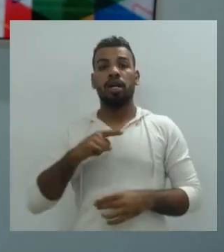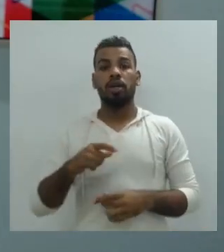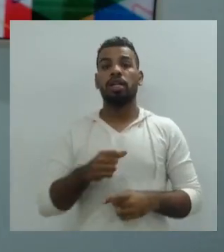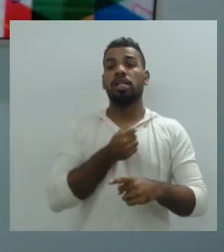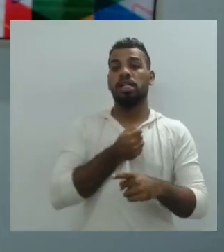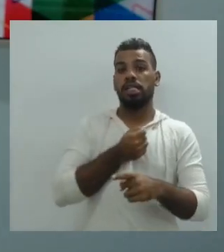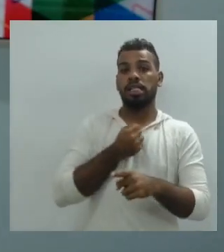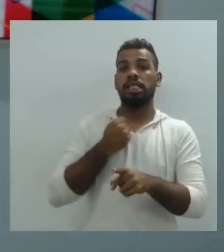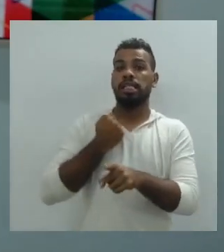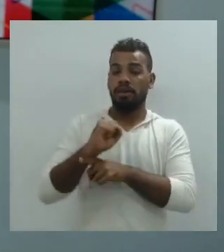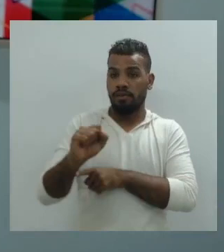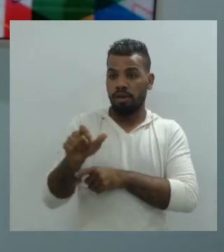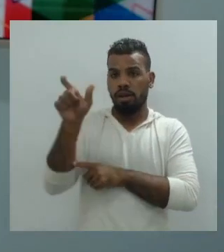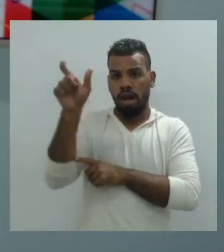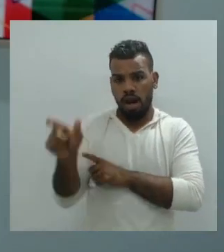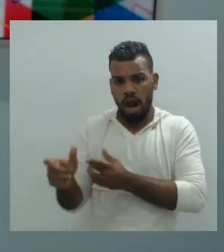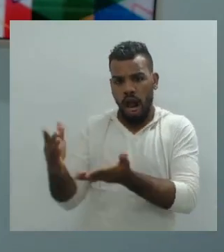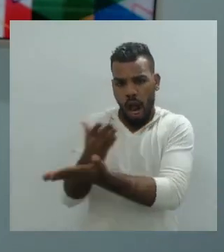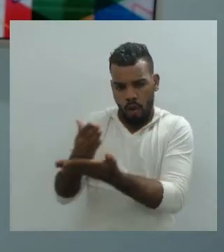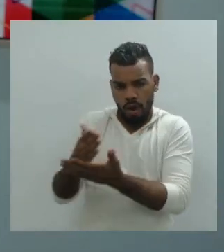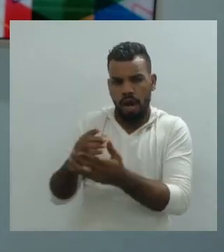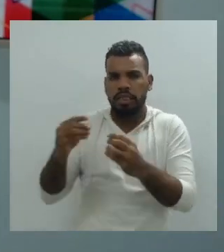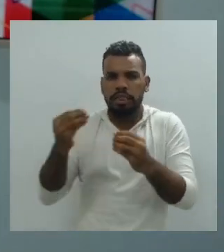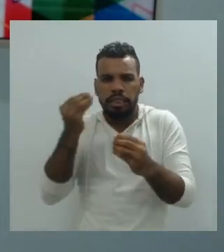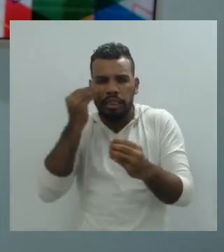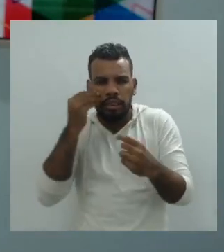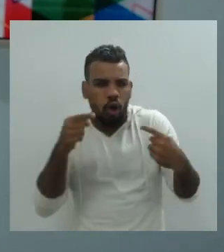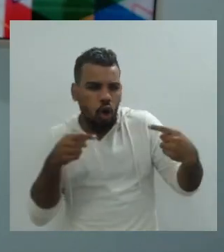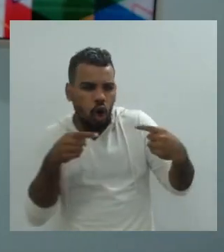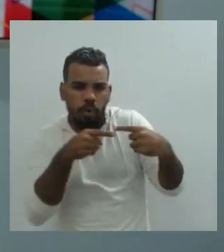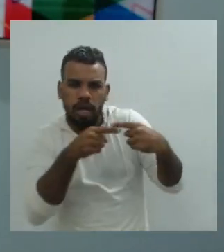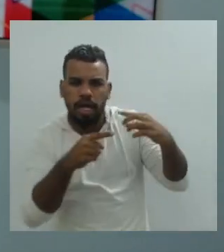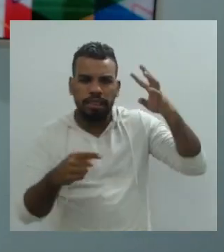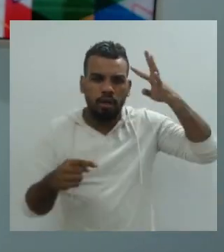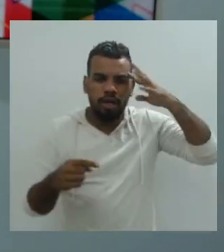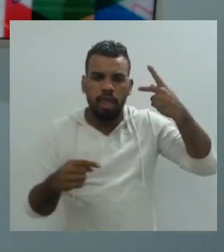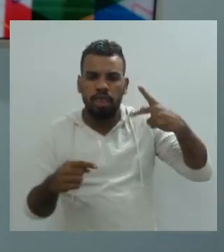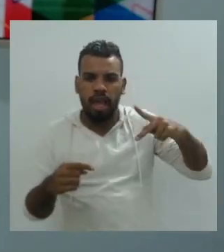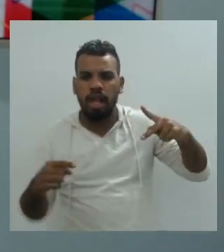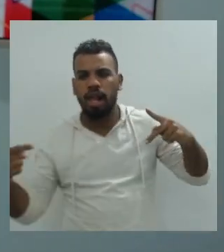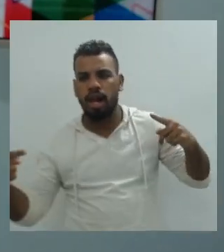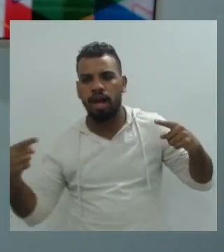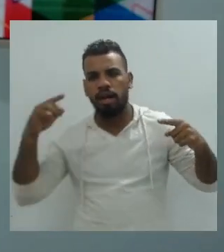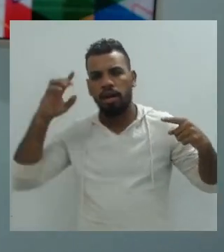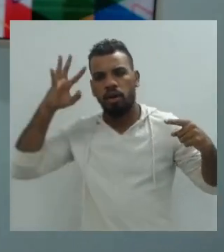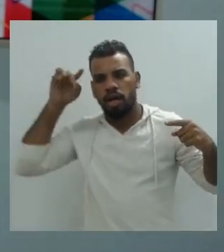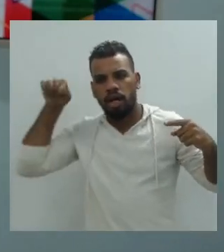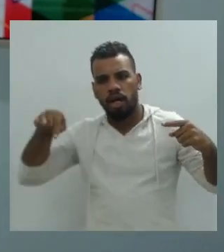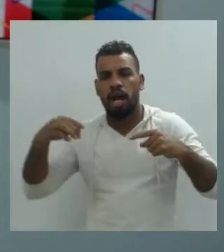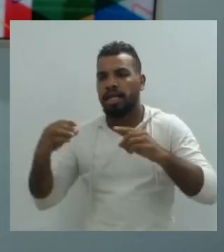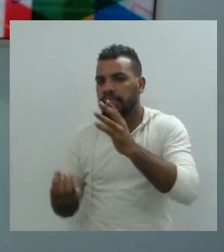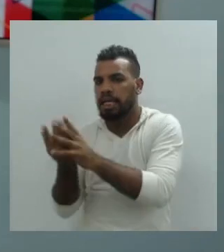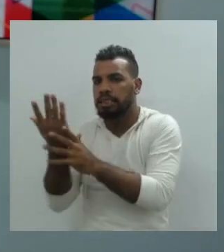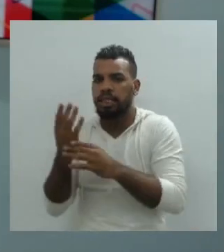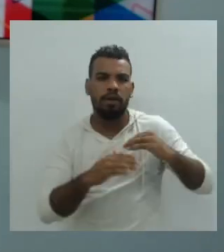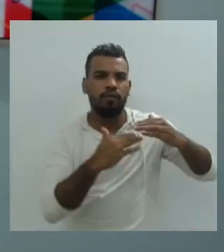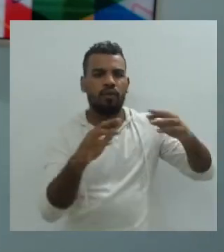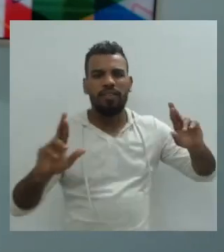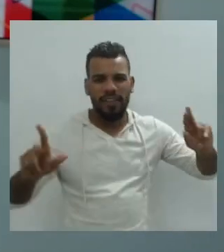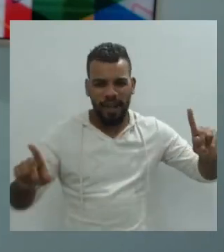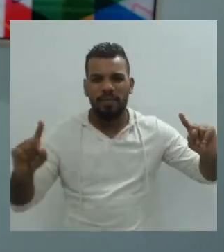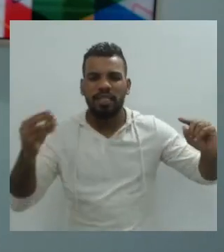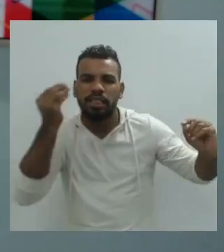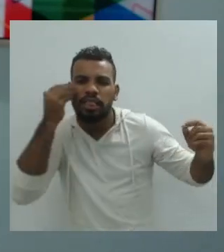do criacionismo que tentam combinar sua teoria com as explicações evolucionistas. É